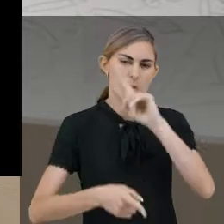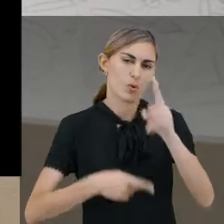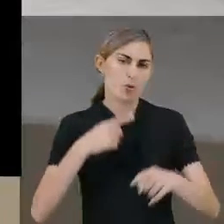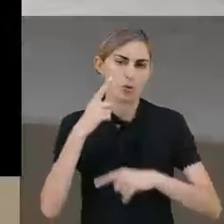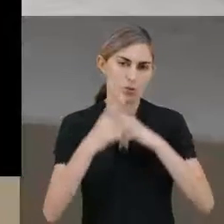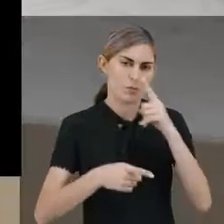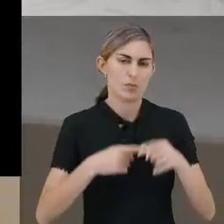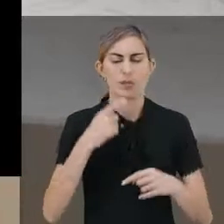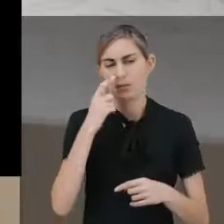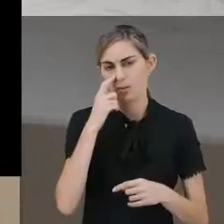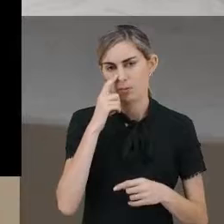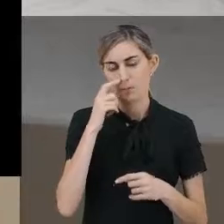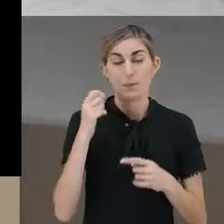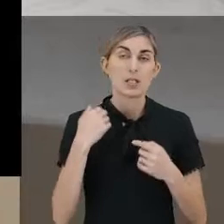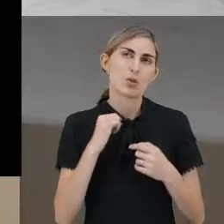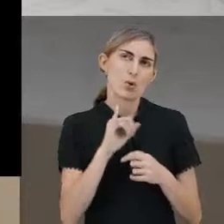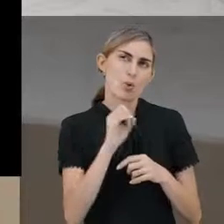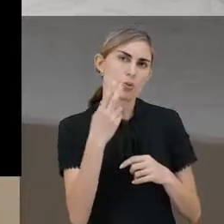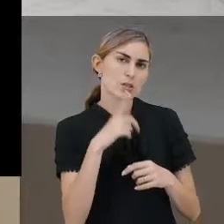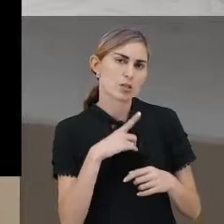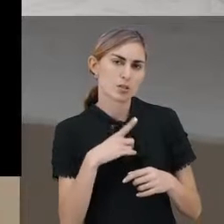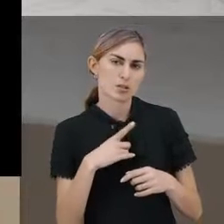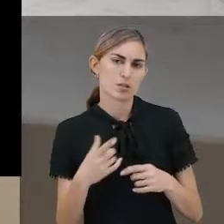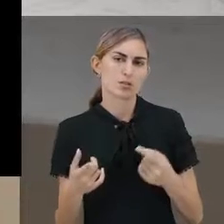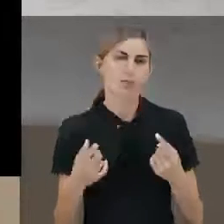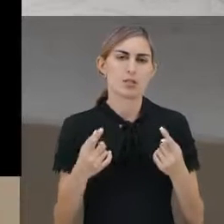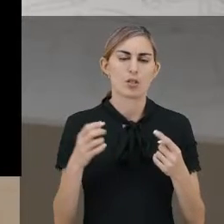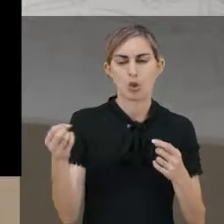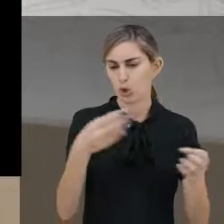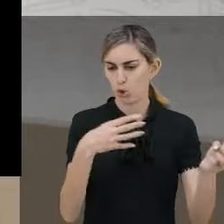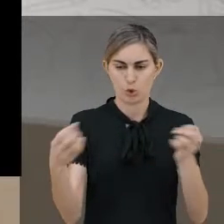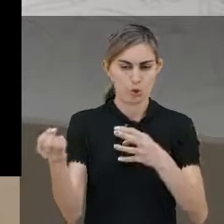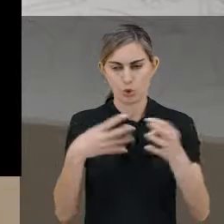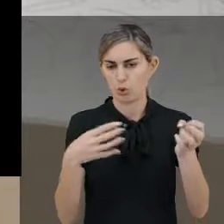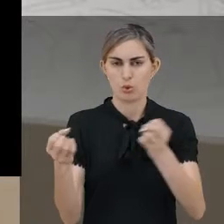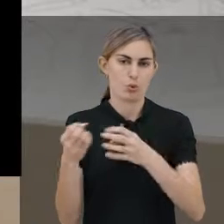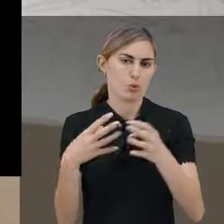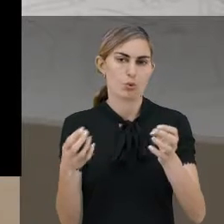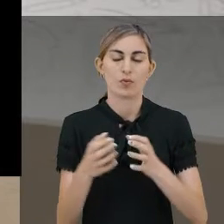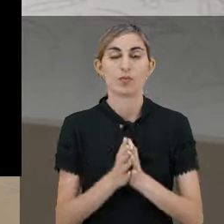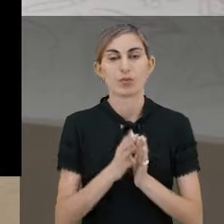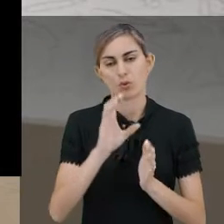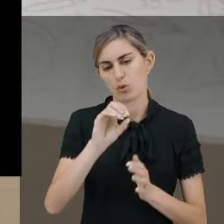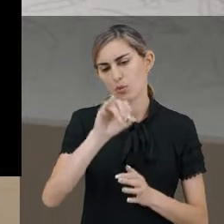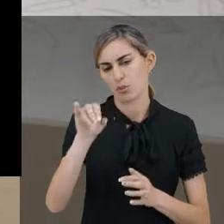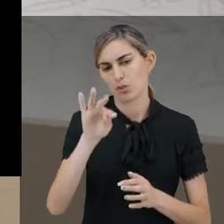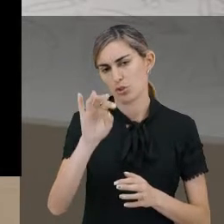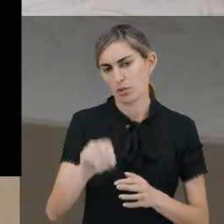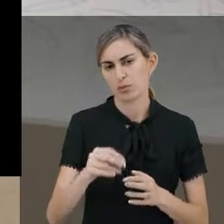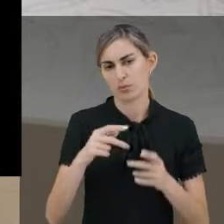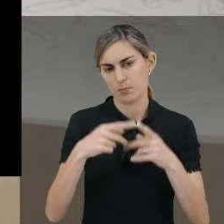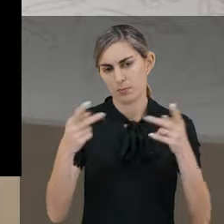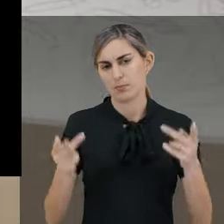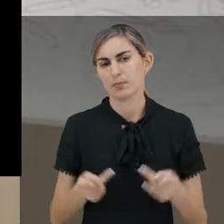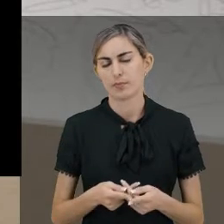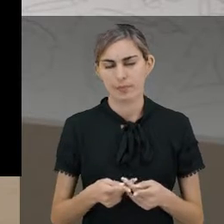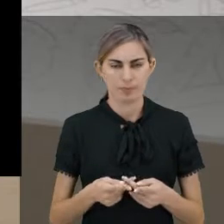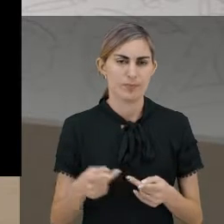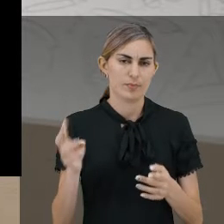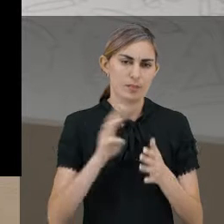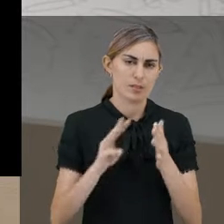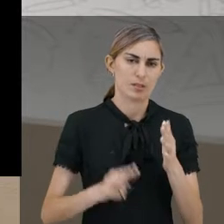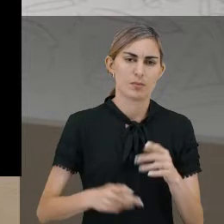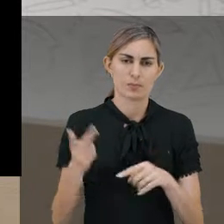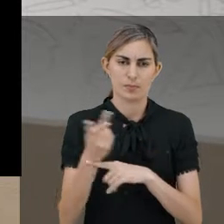comando de update, ou seja, de atualização do seu objeto prato. O nosso